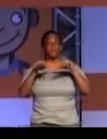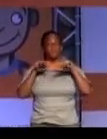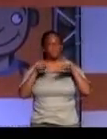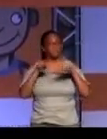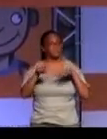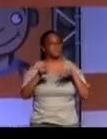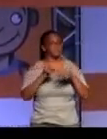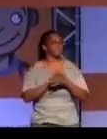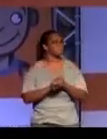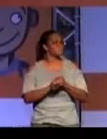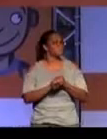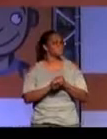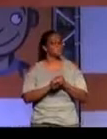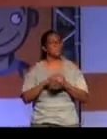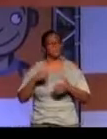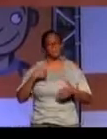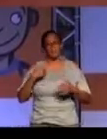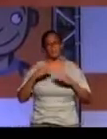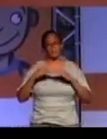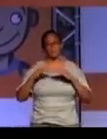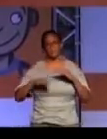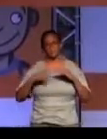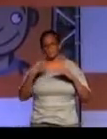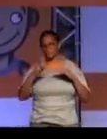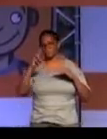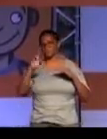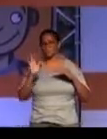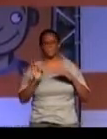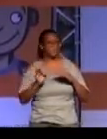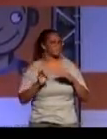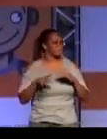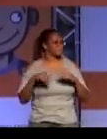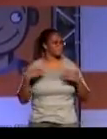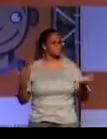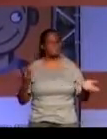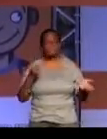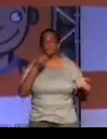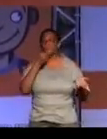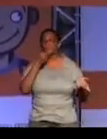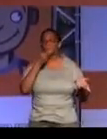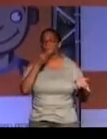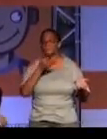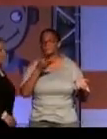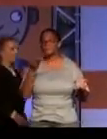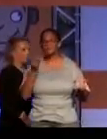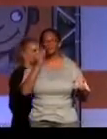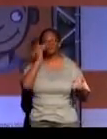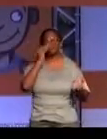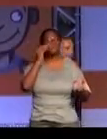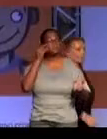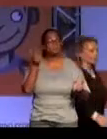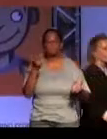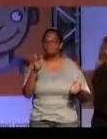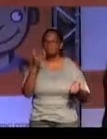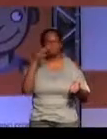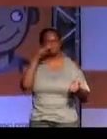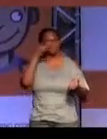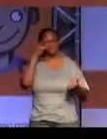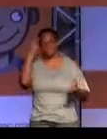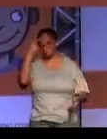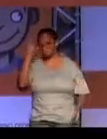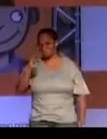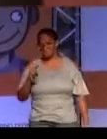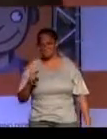aqui tem menos de 45 anos de idade e não passou, nem viu, nem